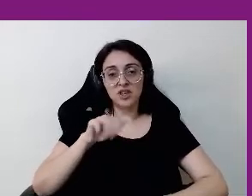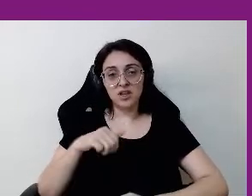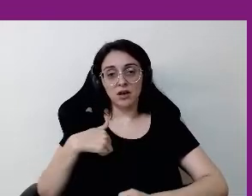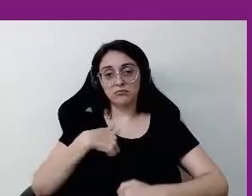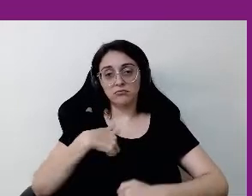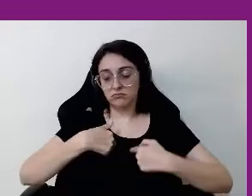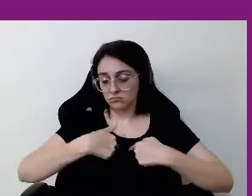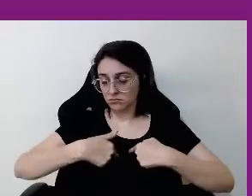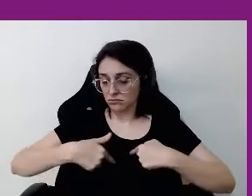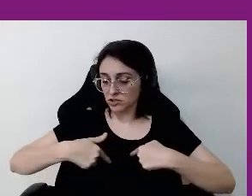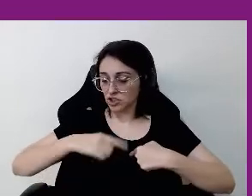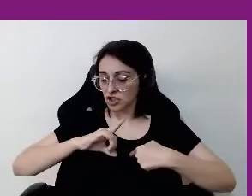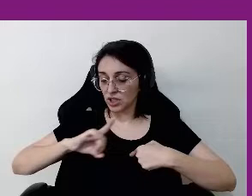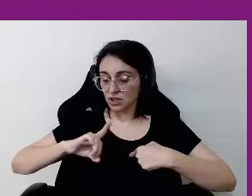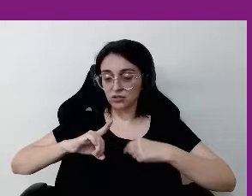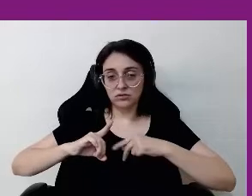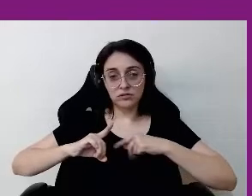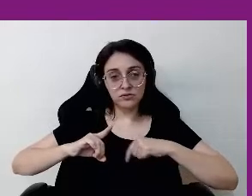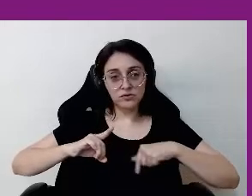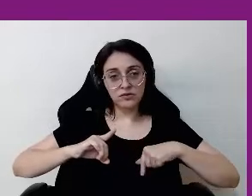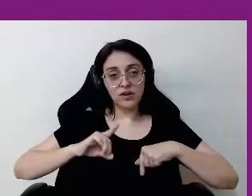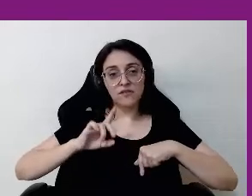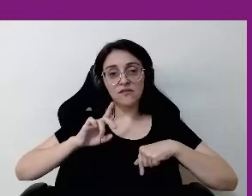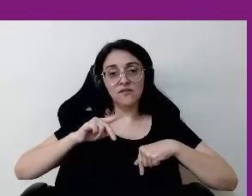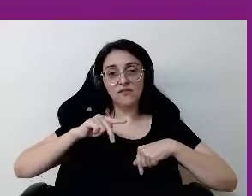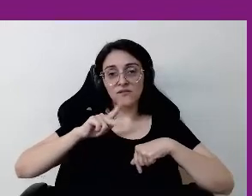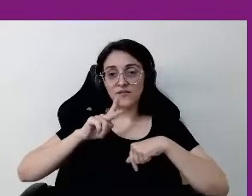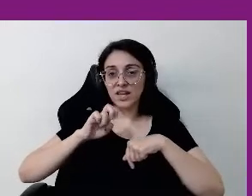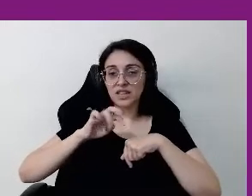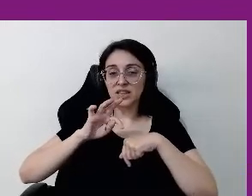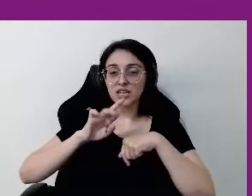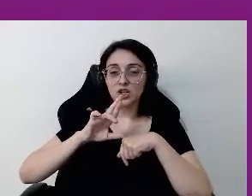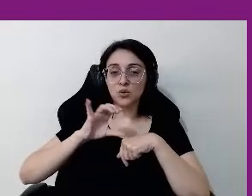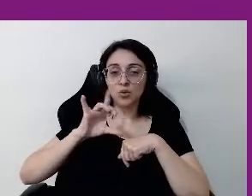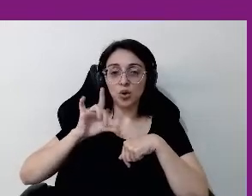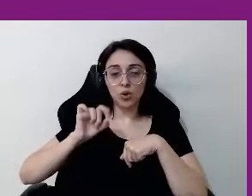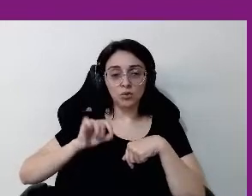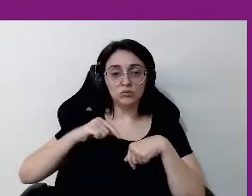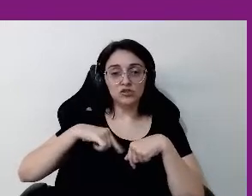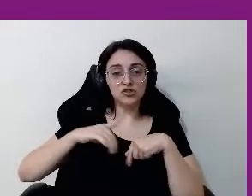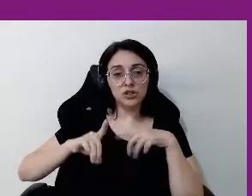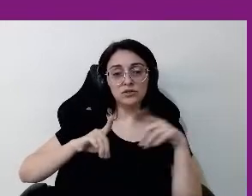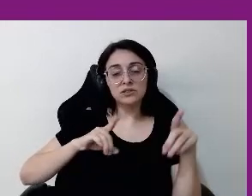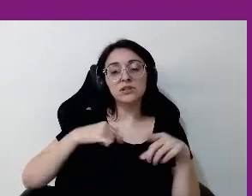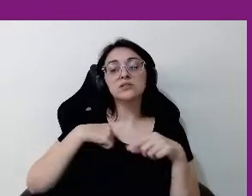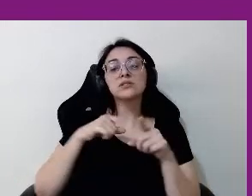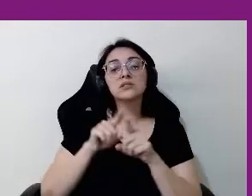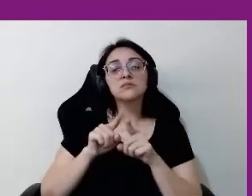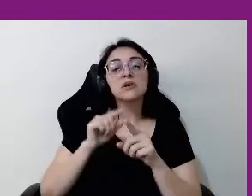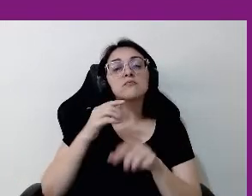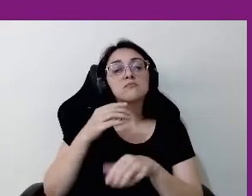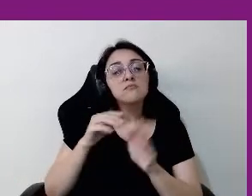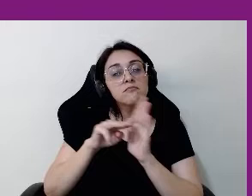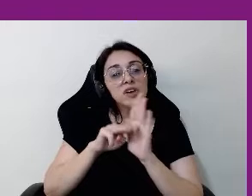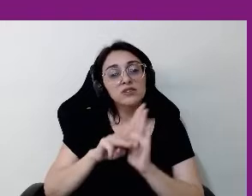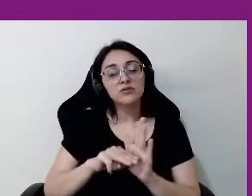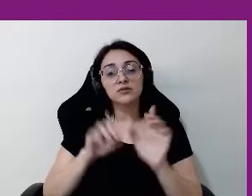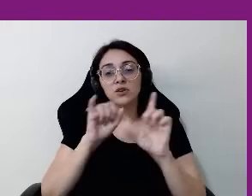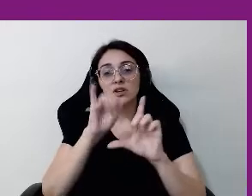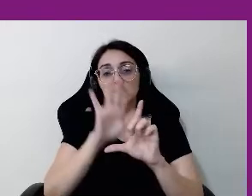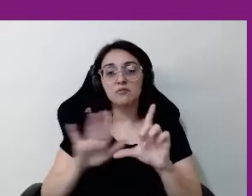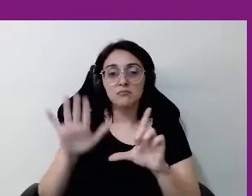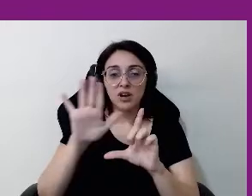e esquerdo, para ver as alterações hemodinâmicas e status volêmicos, e métodos de imagem, como